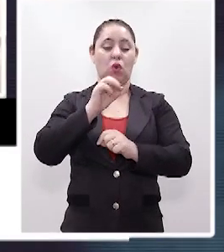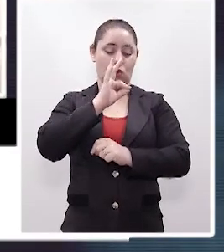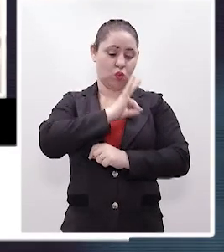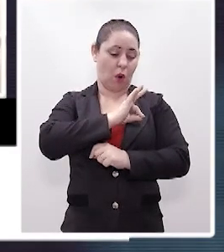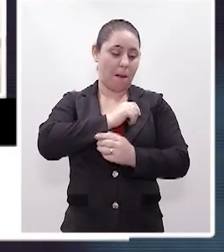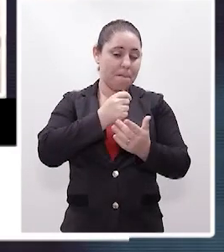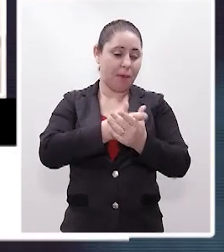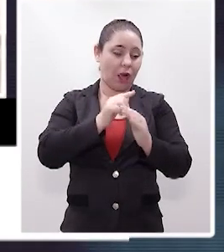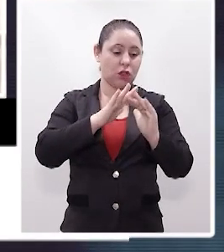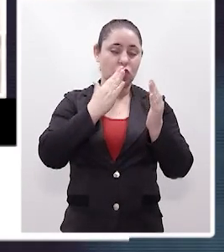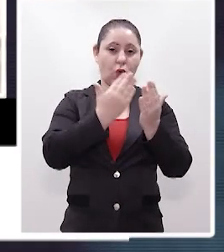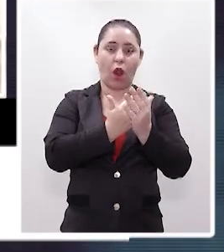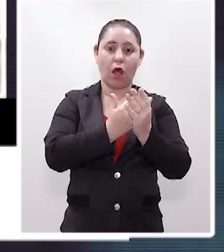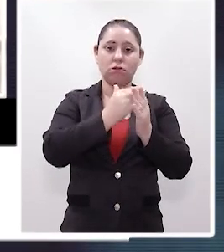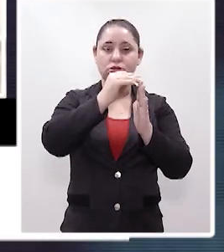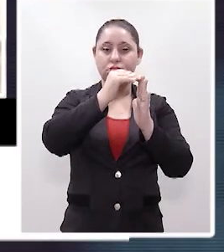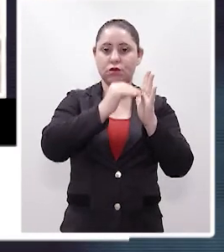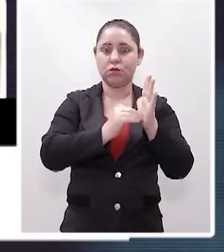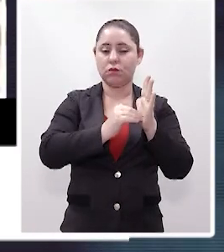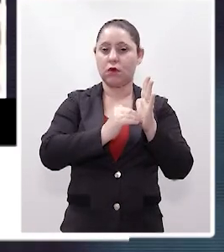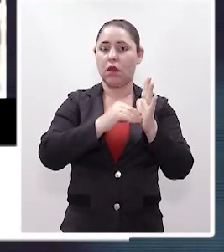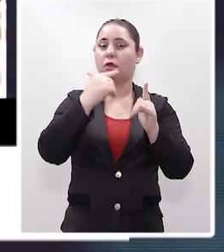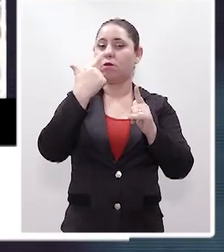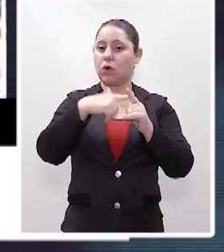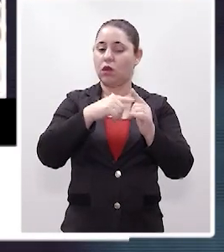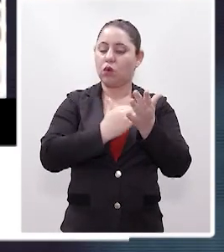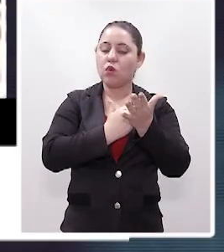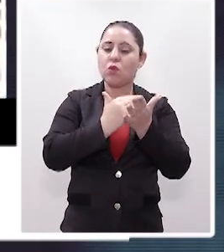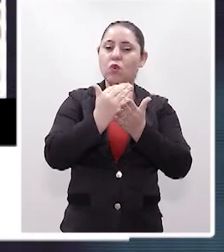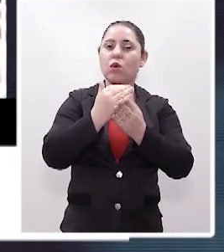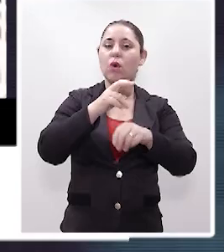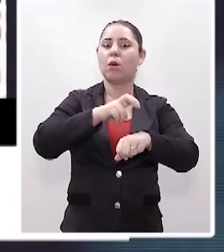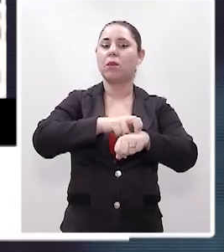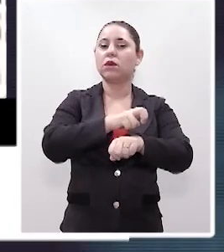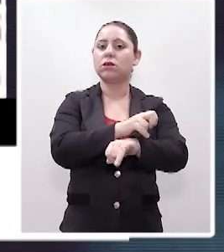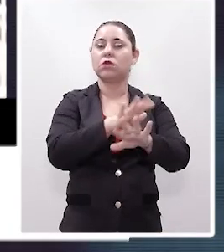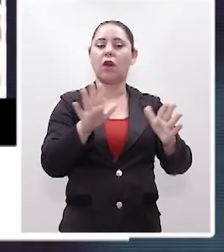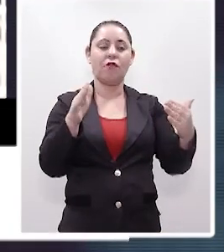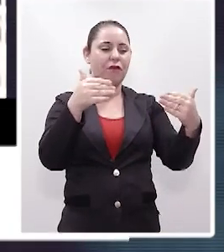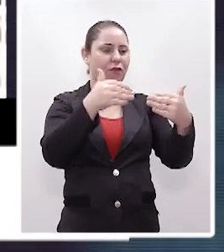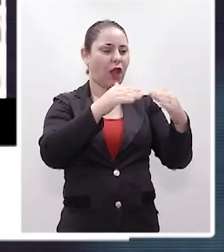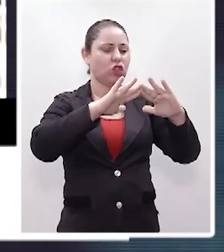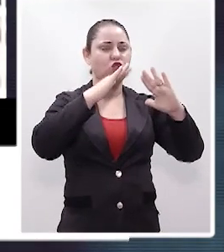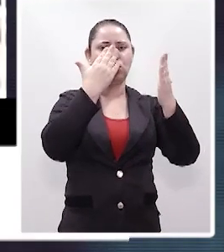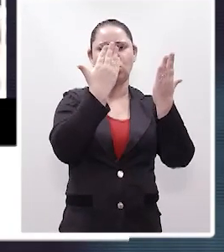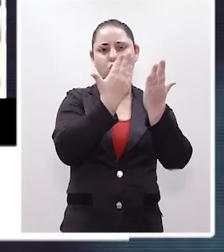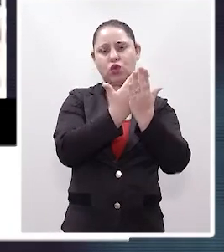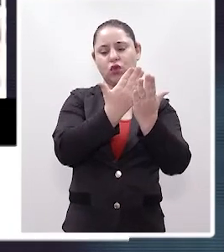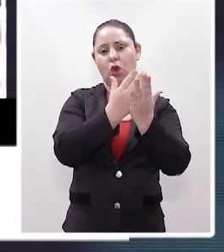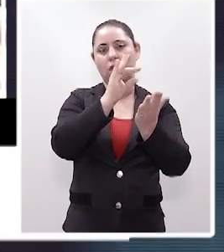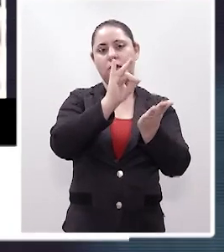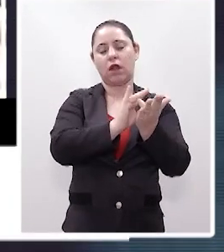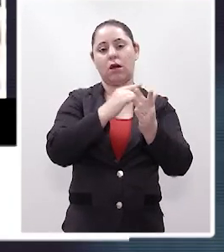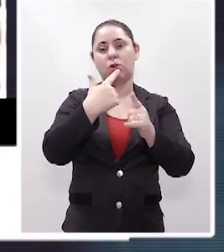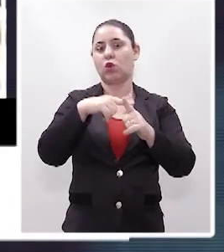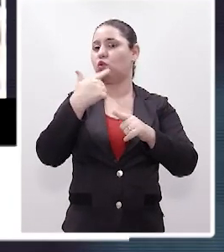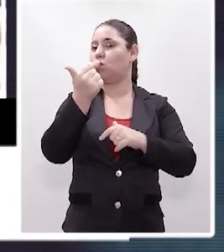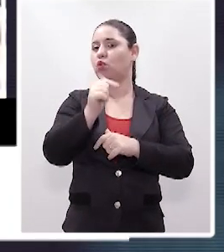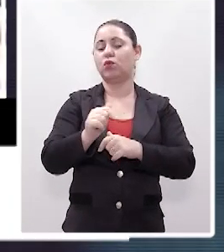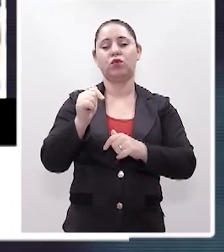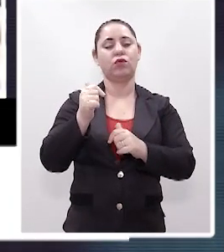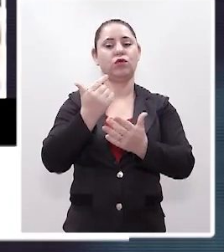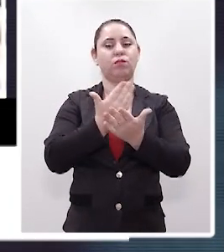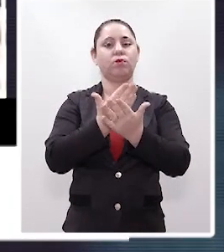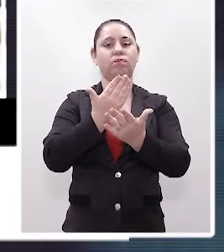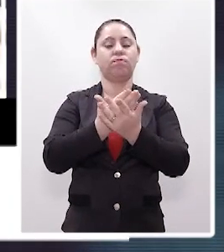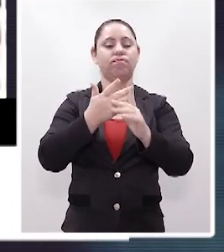nas mensalidades, né? Levando em conta que, logo no início, quando foram fechadas mesmo as escolas, que não tinha essa